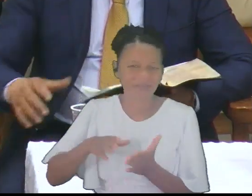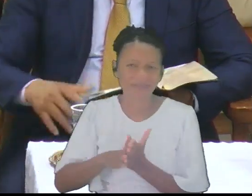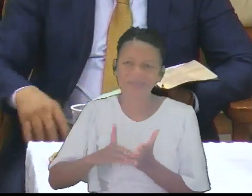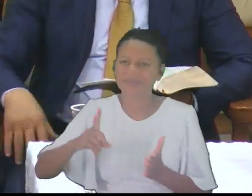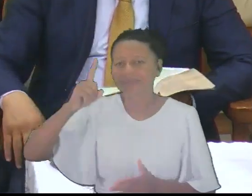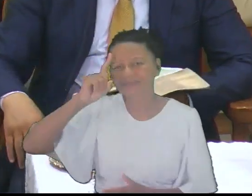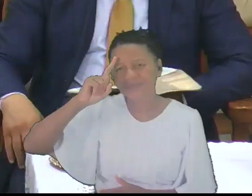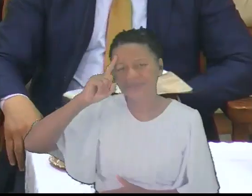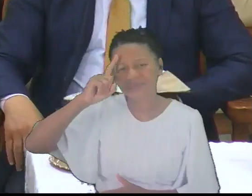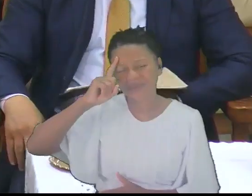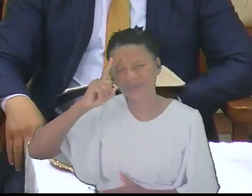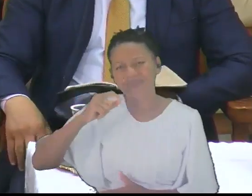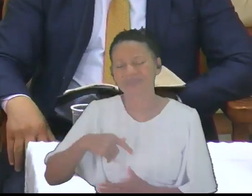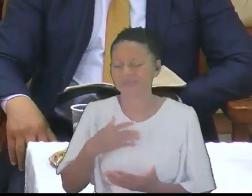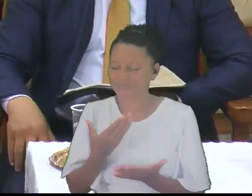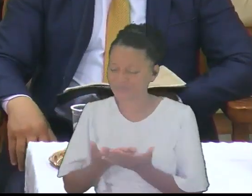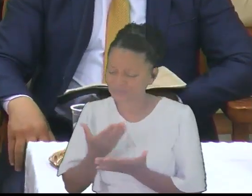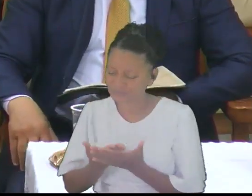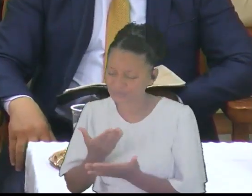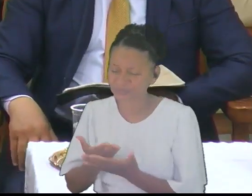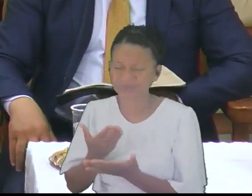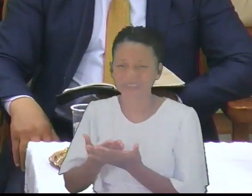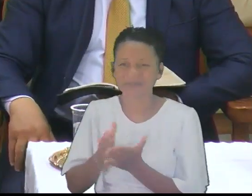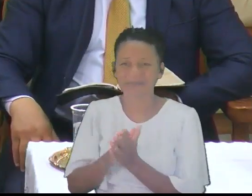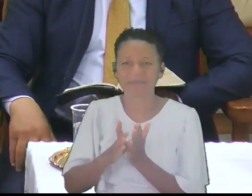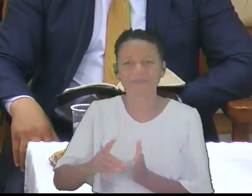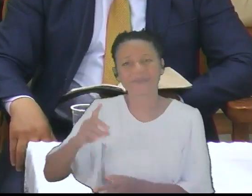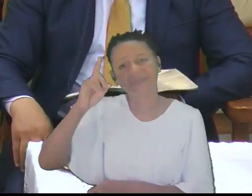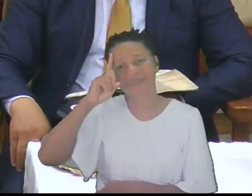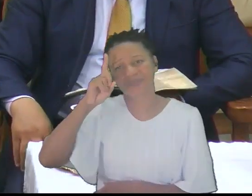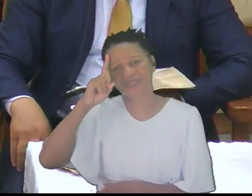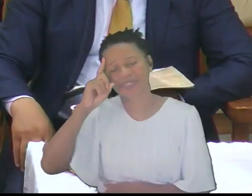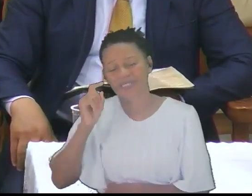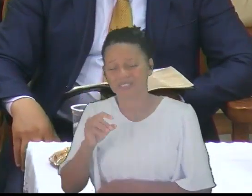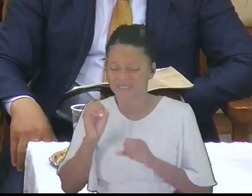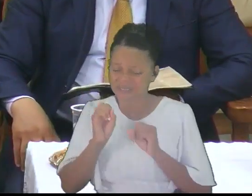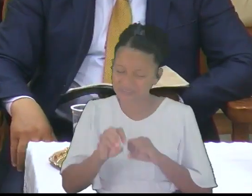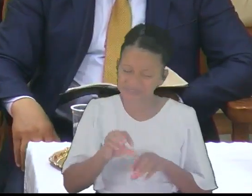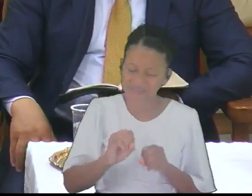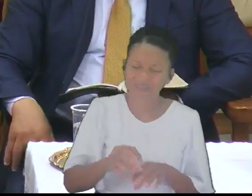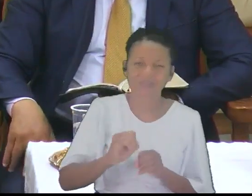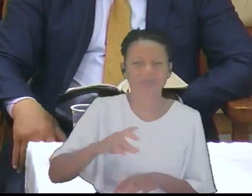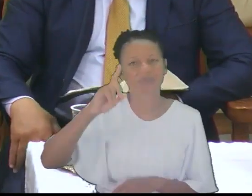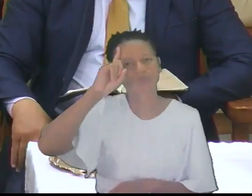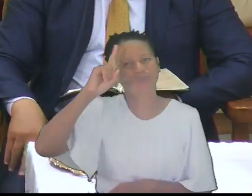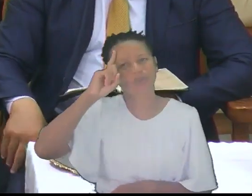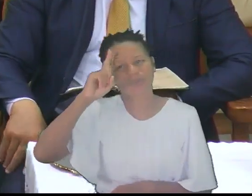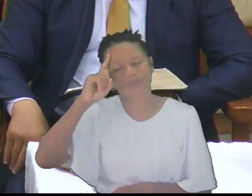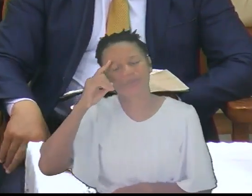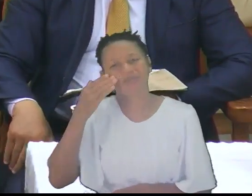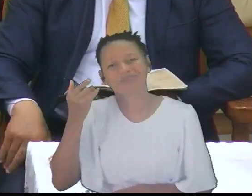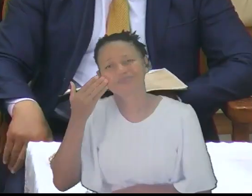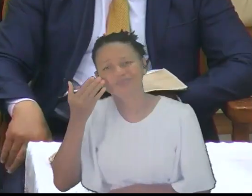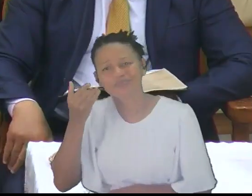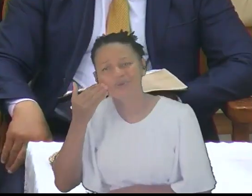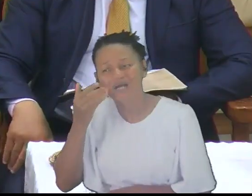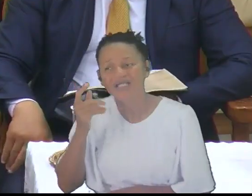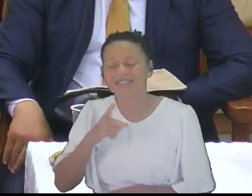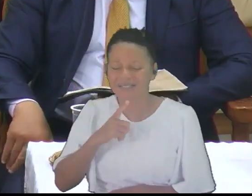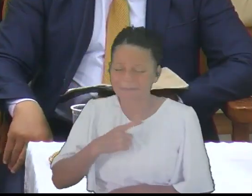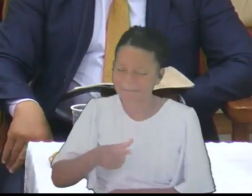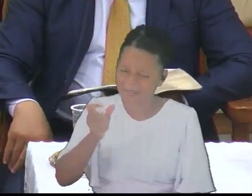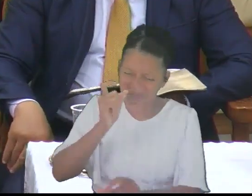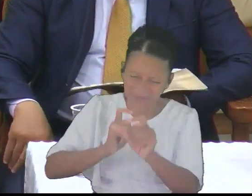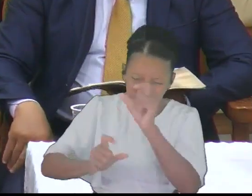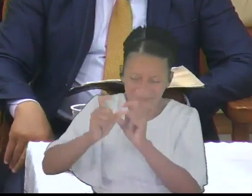Nós temos que ouvir estudo bíblico todo dia. Nós temos que ouvir doutrina todo dia. Nós temos que ter a palavra todo